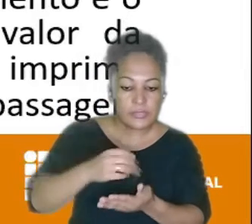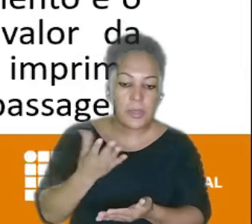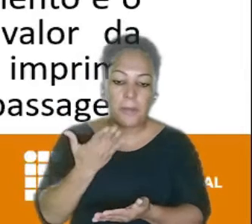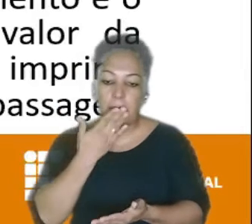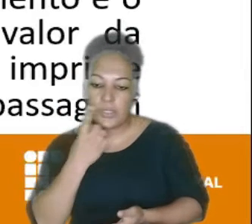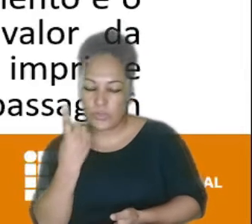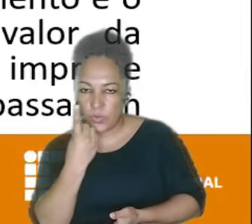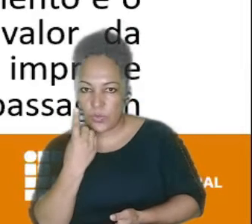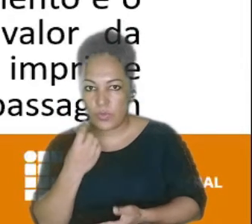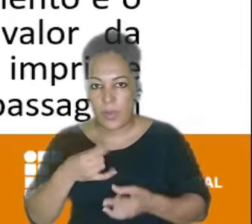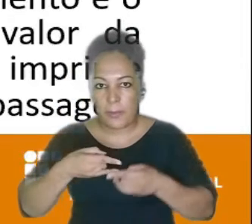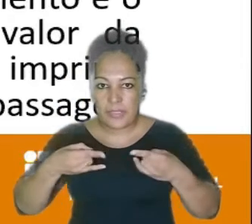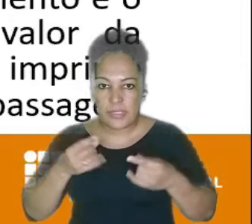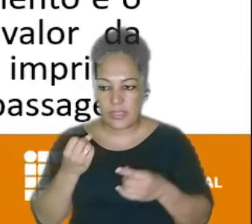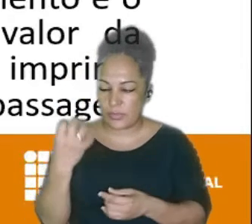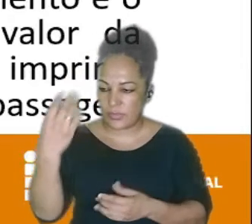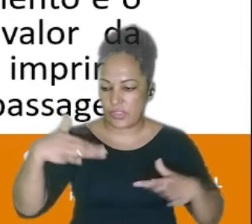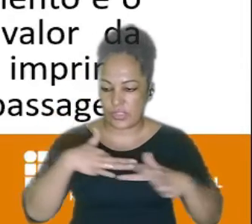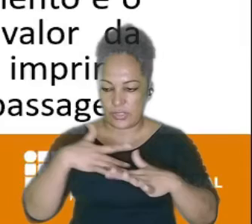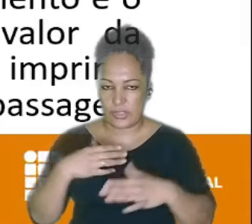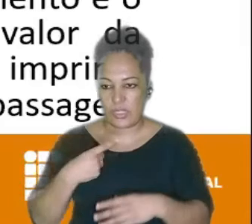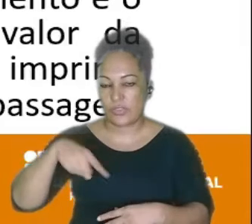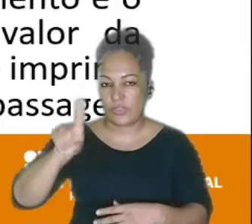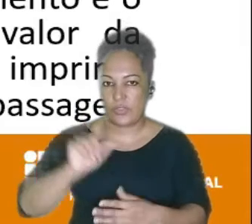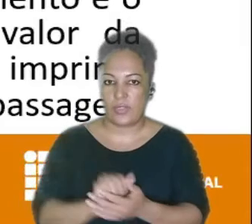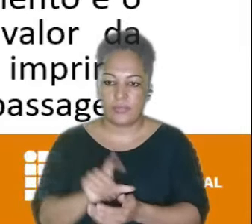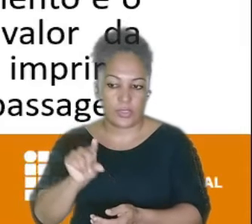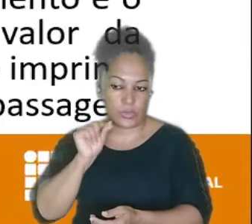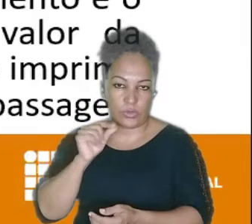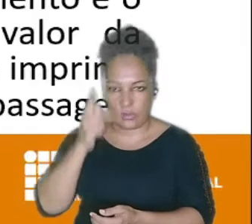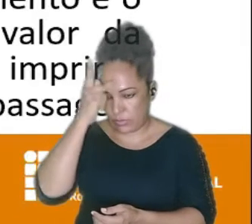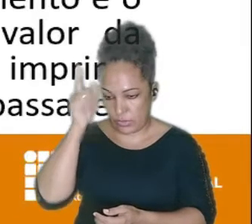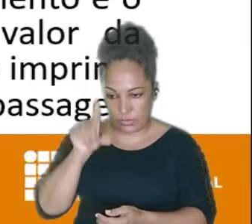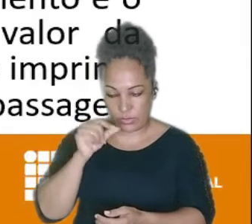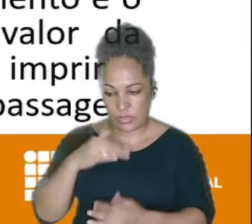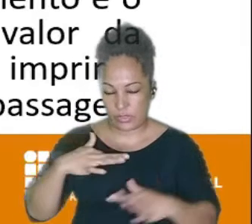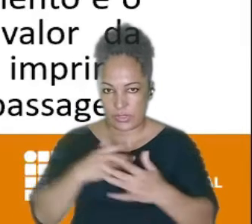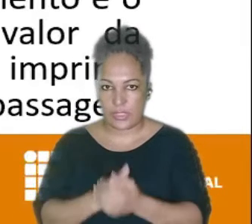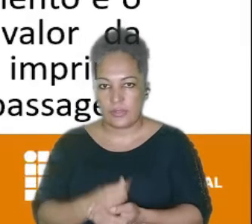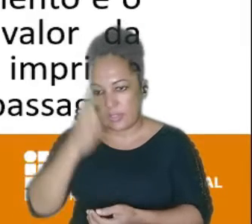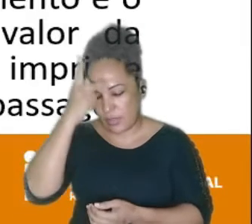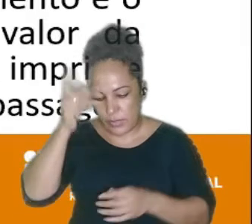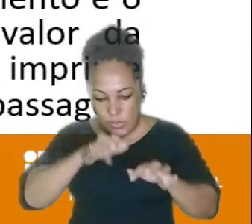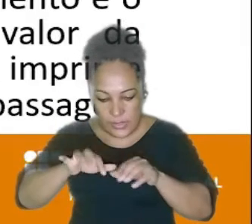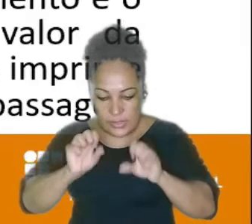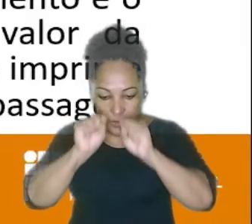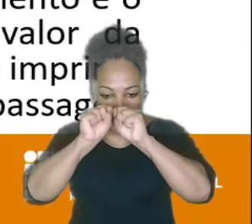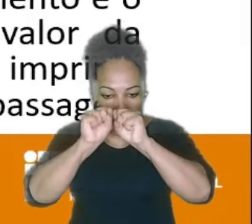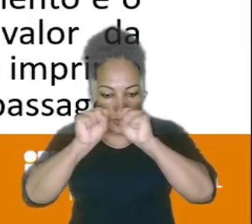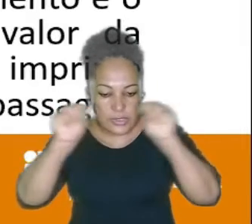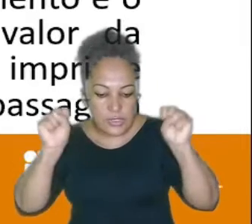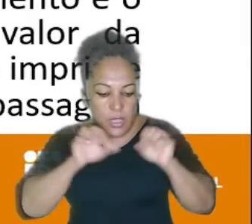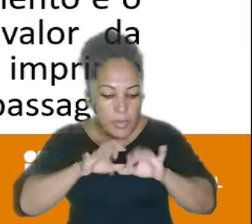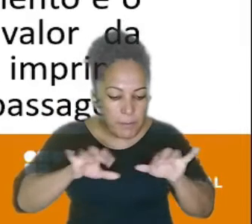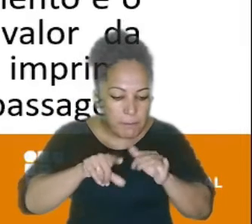atendente uma passagem para a cidade de destino, escolhida por ele. O atendente acessa o sistema